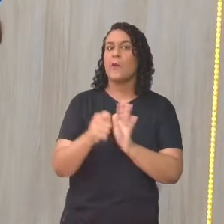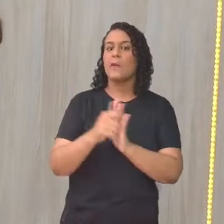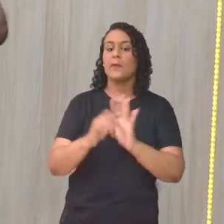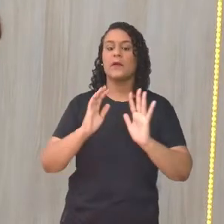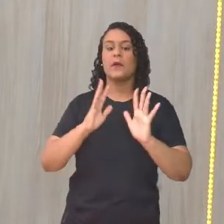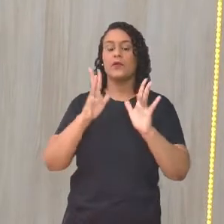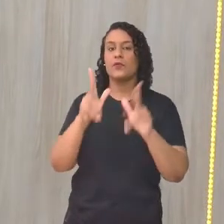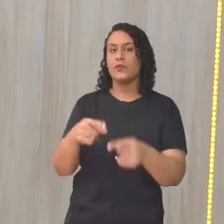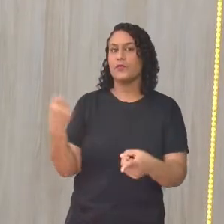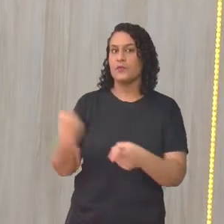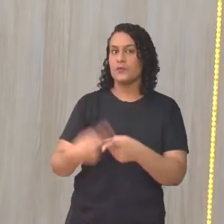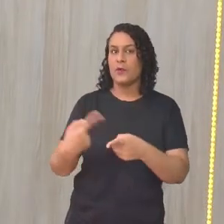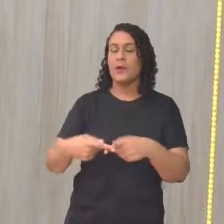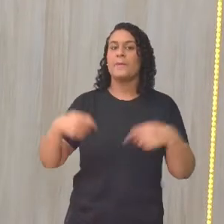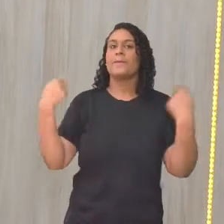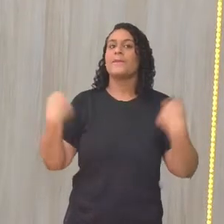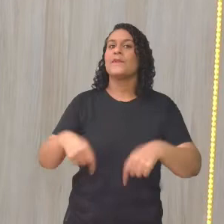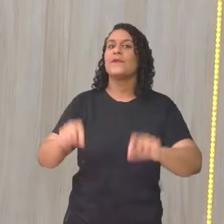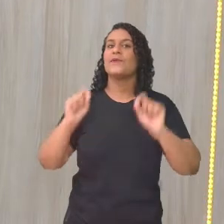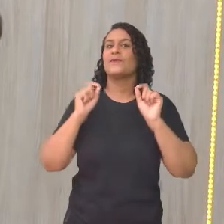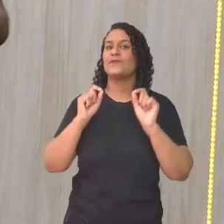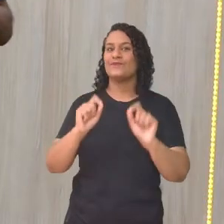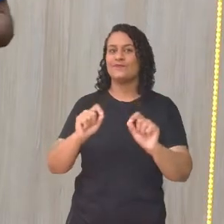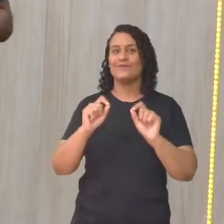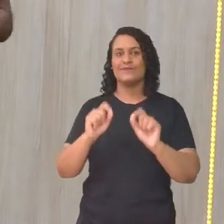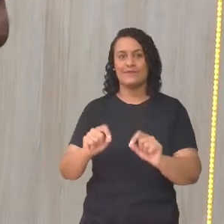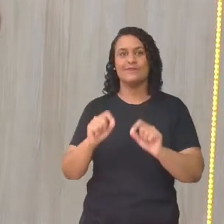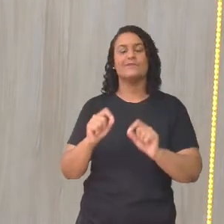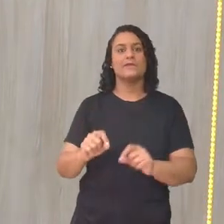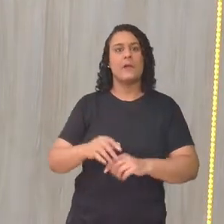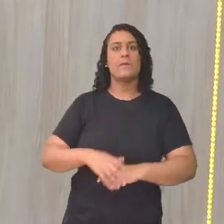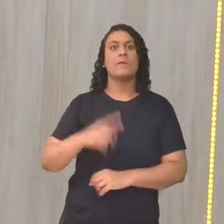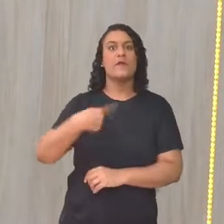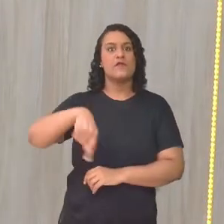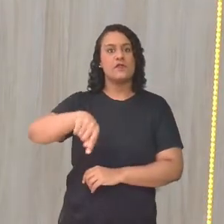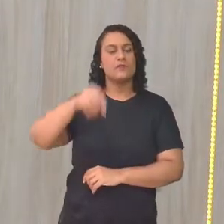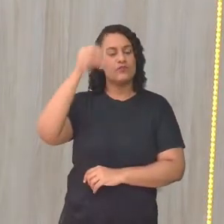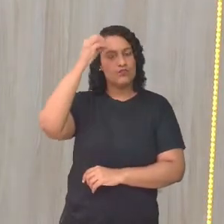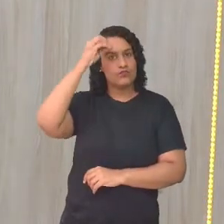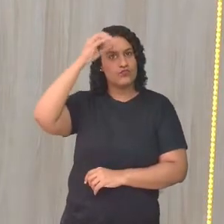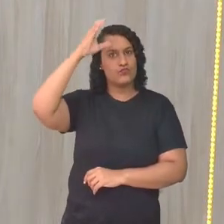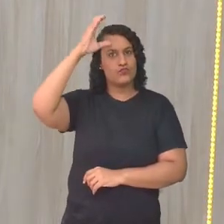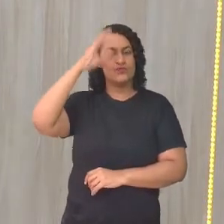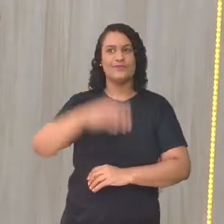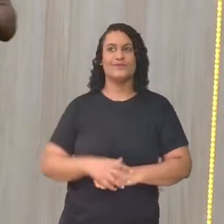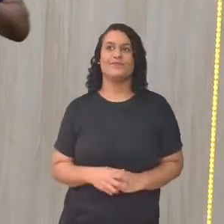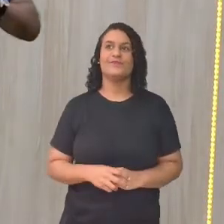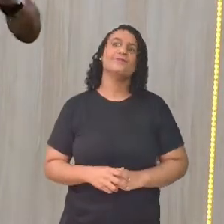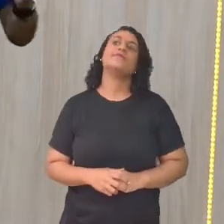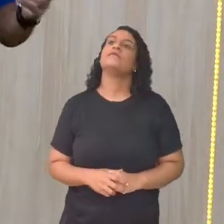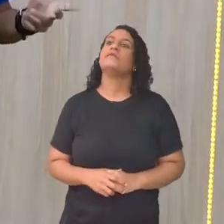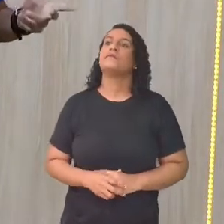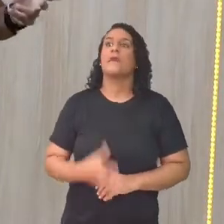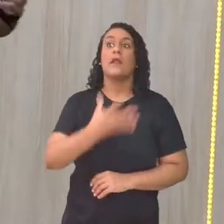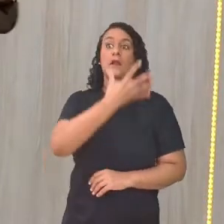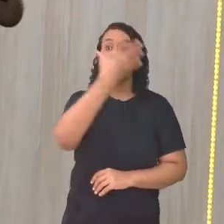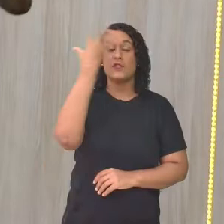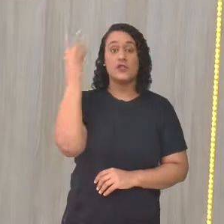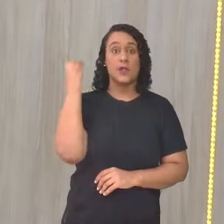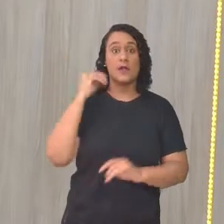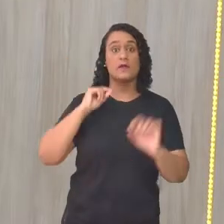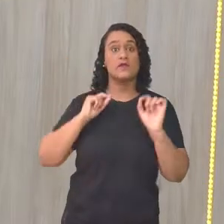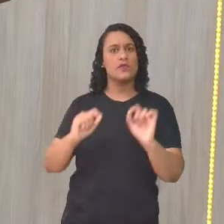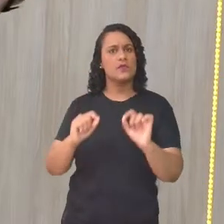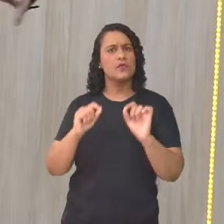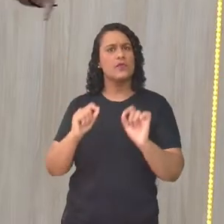tudo, porque vai ser preciso aí para ter aí um bom rendimento na aula de hoje. Bom, não esquece que eu quero